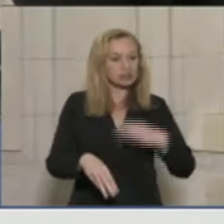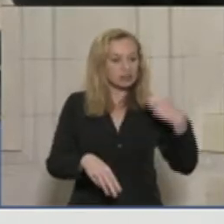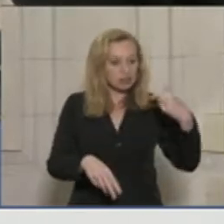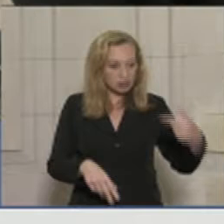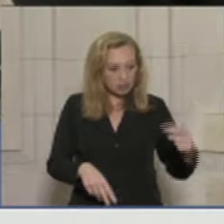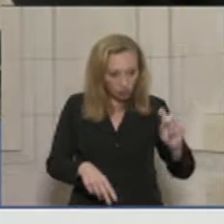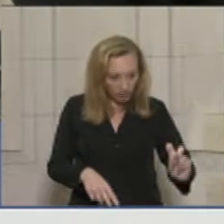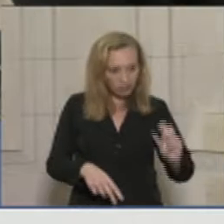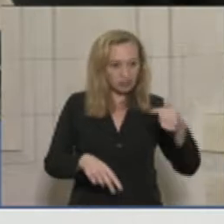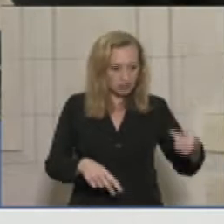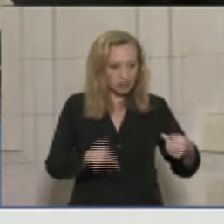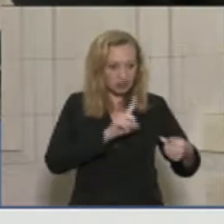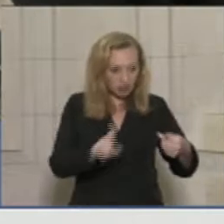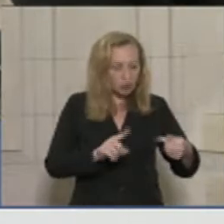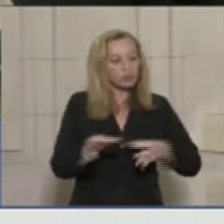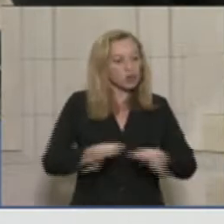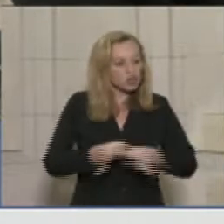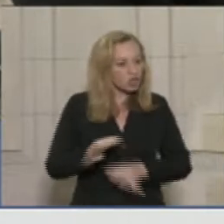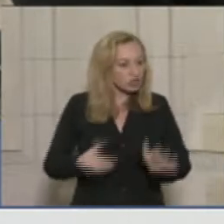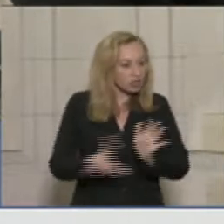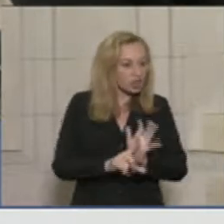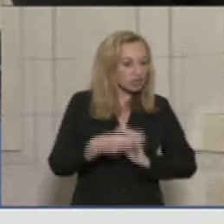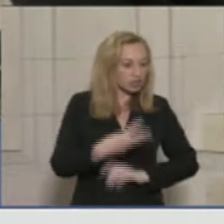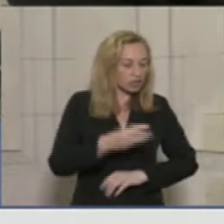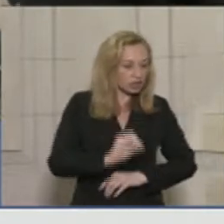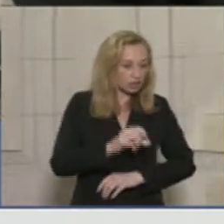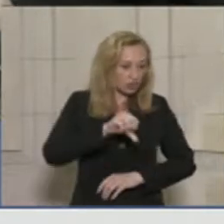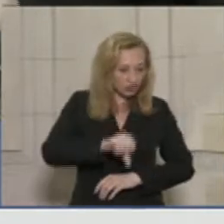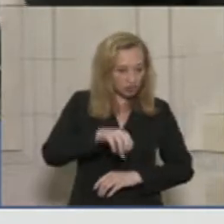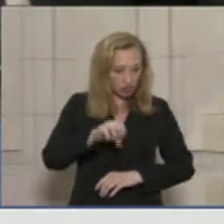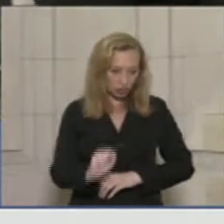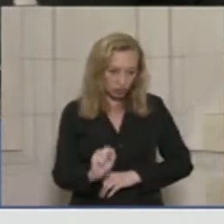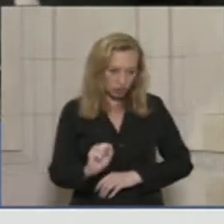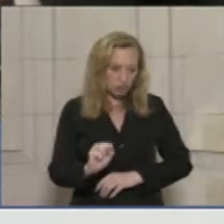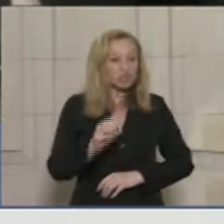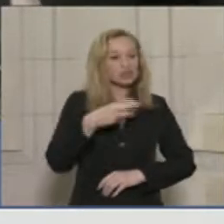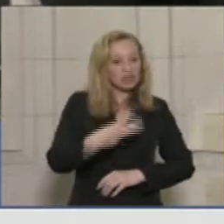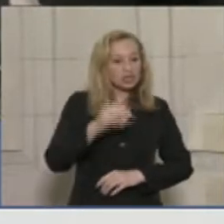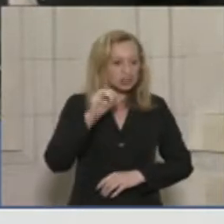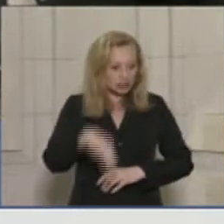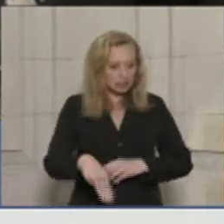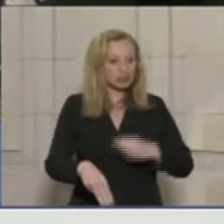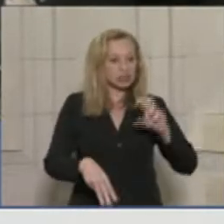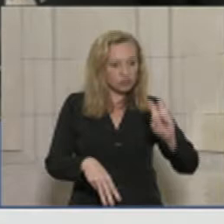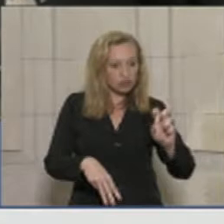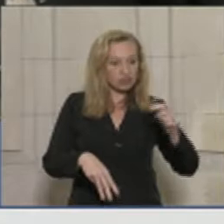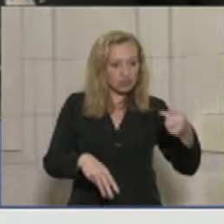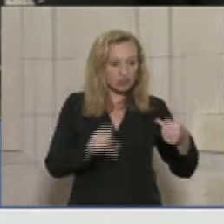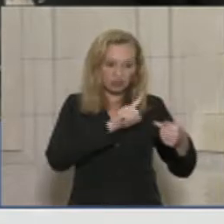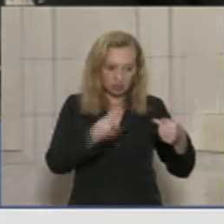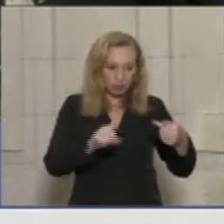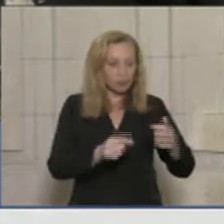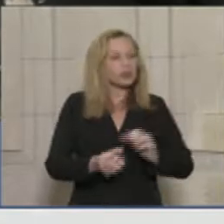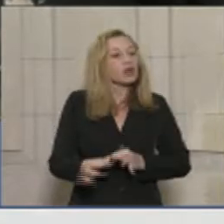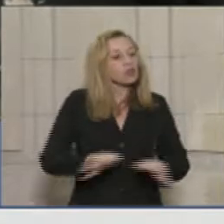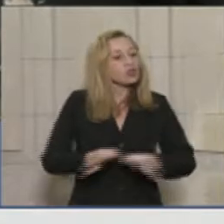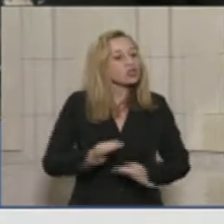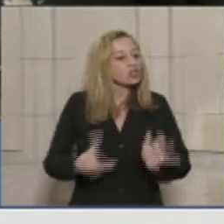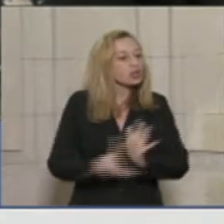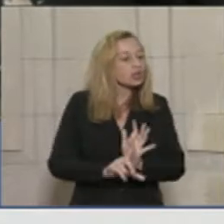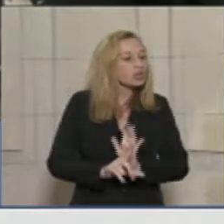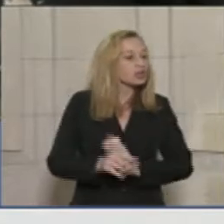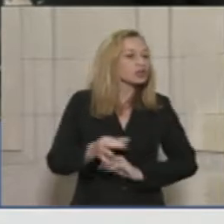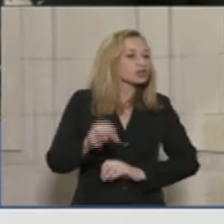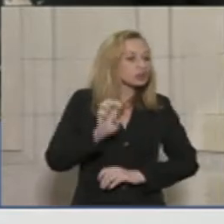57 não. Projeto de lei 3098, 3 sim, 57 não. Projeto de